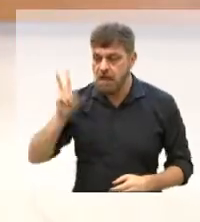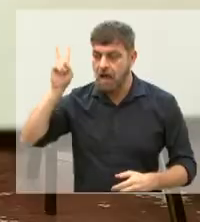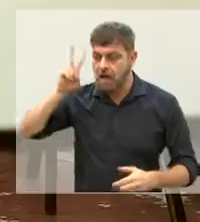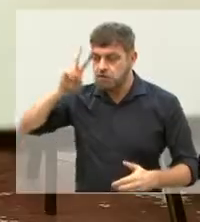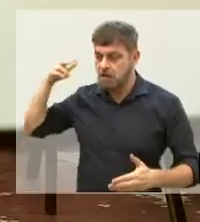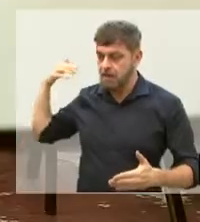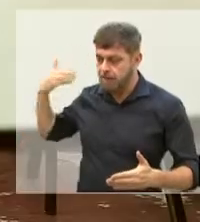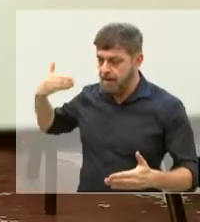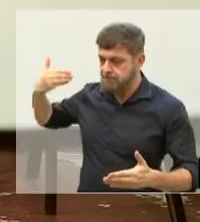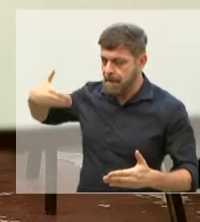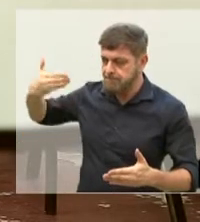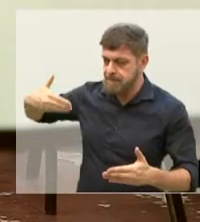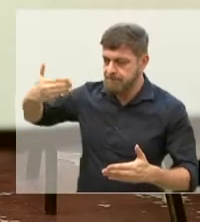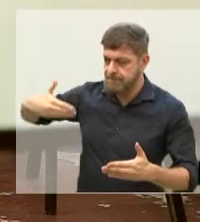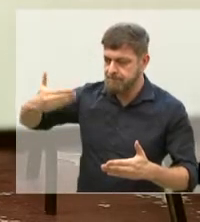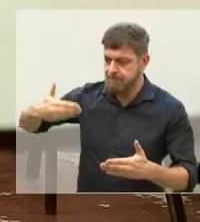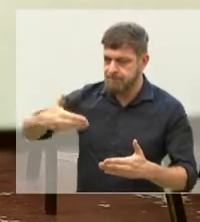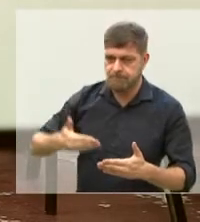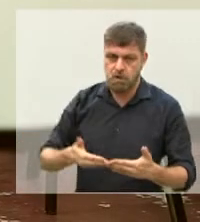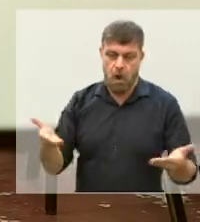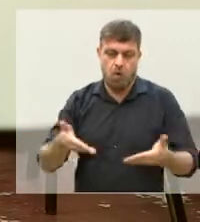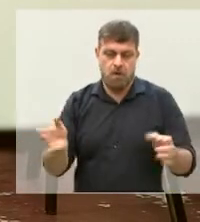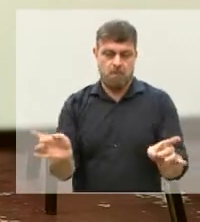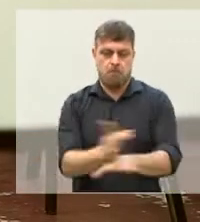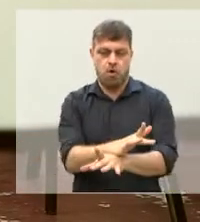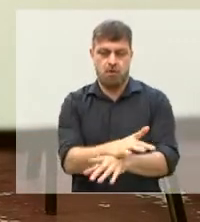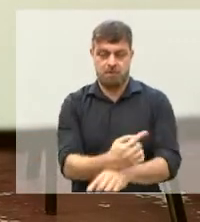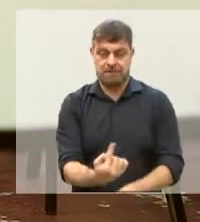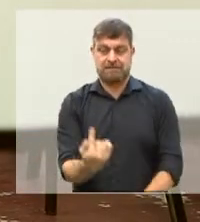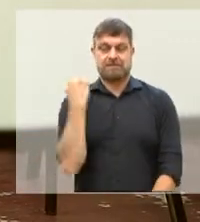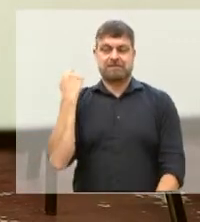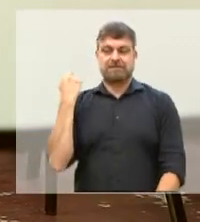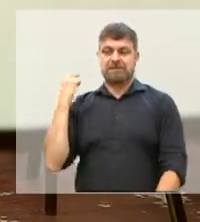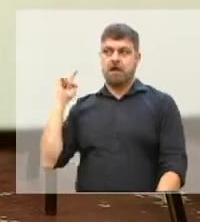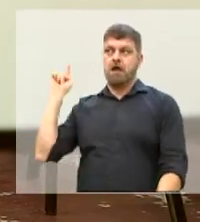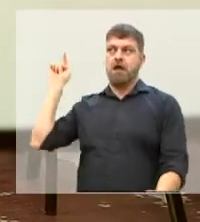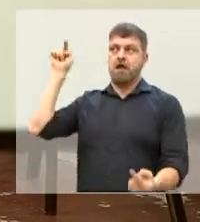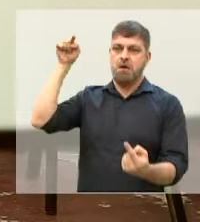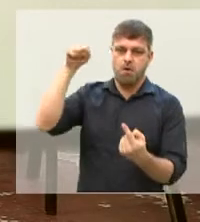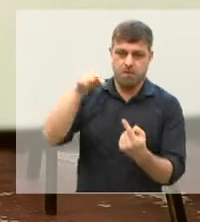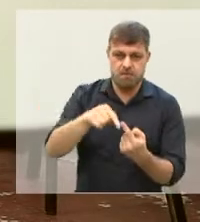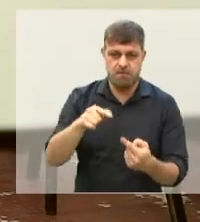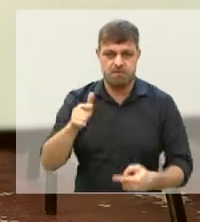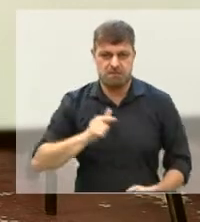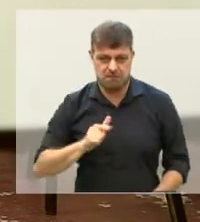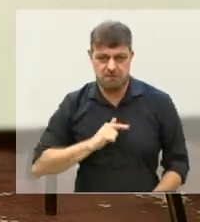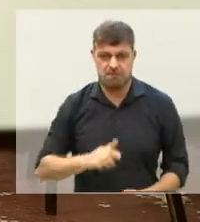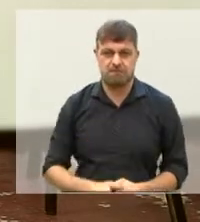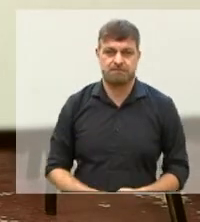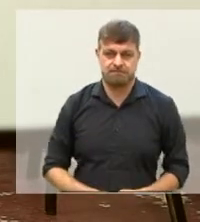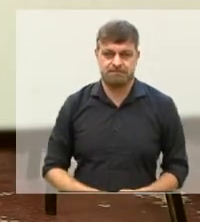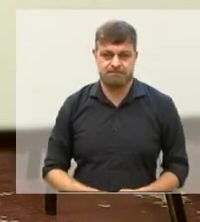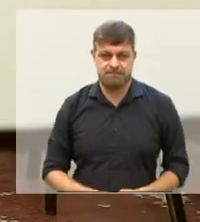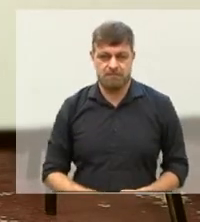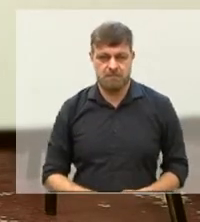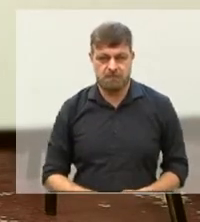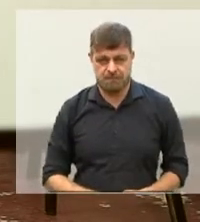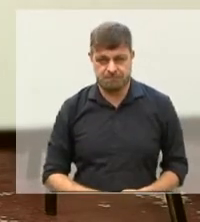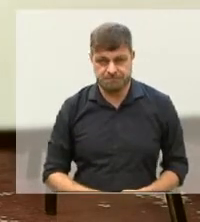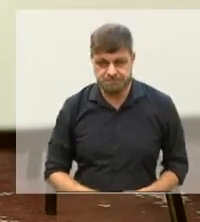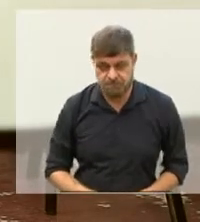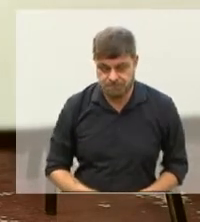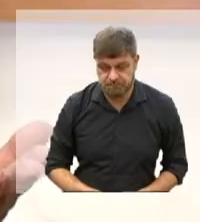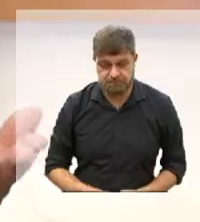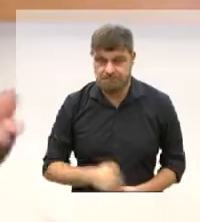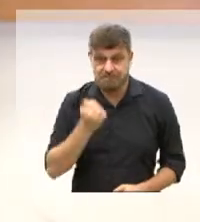né? Quer dizer, a ciência não é algo que está dado, né? Esse é o grande... Mais estático, né? É isso que é o grande fascínio